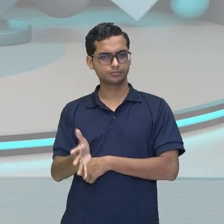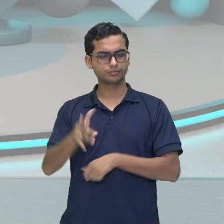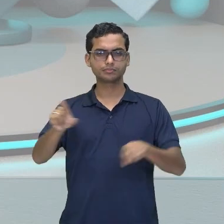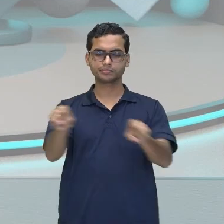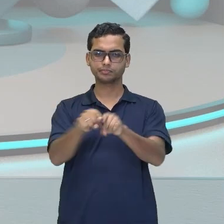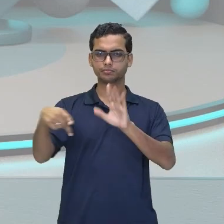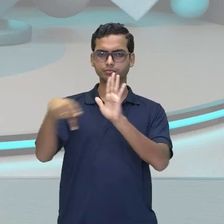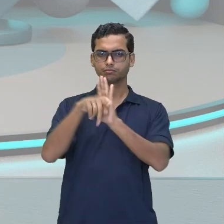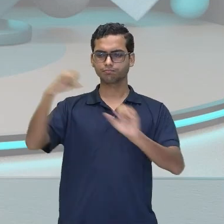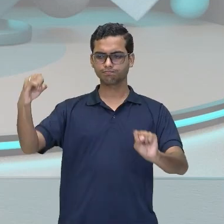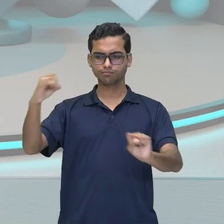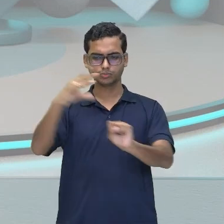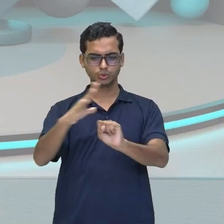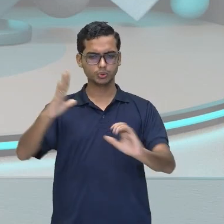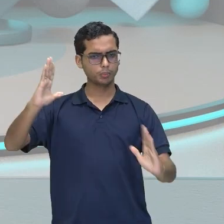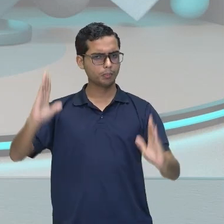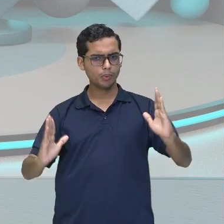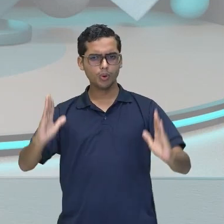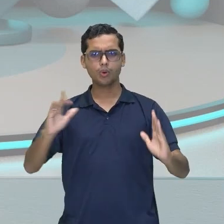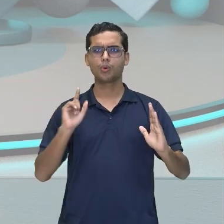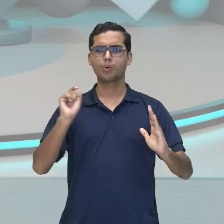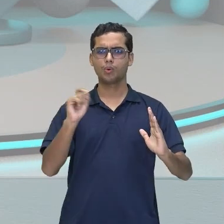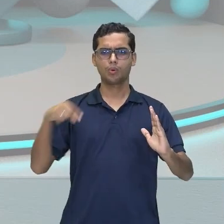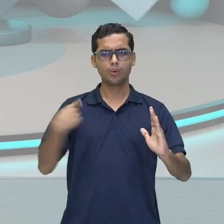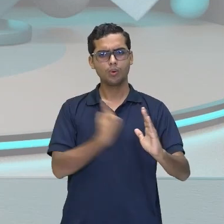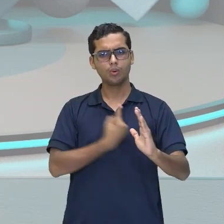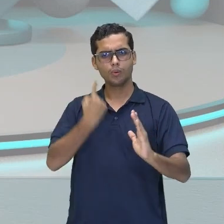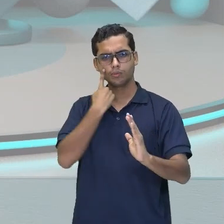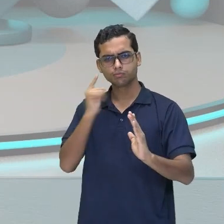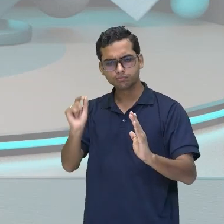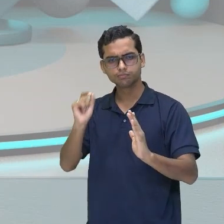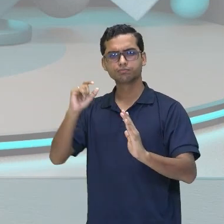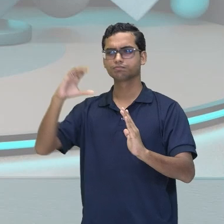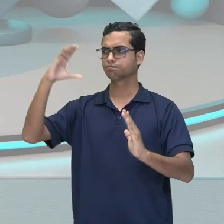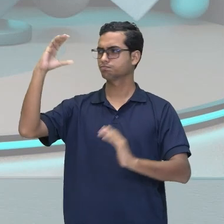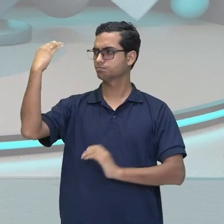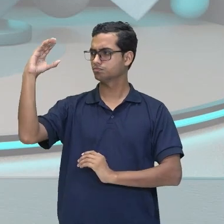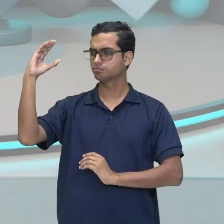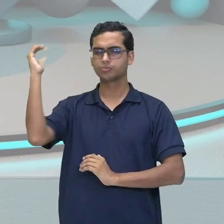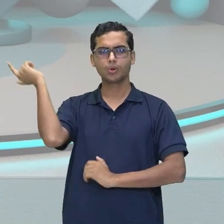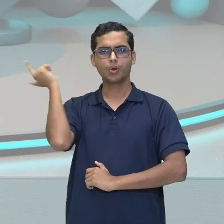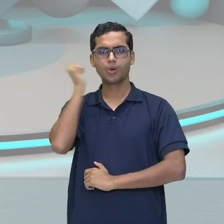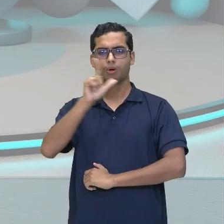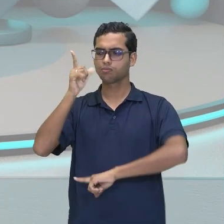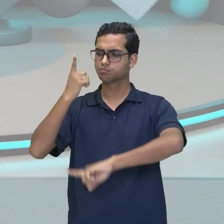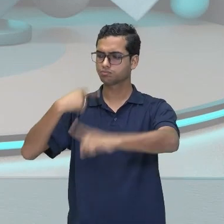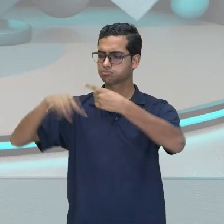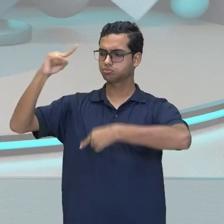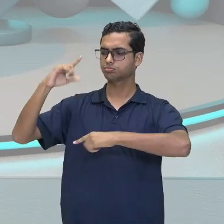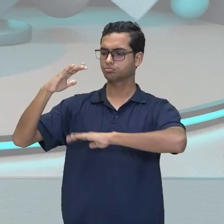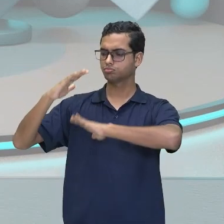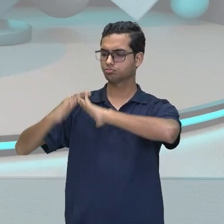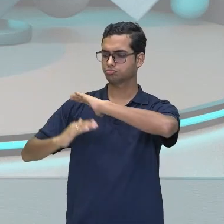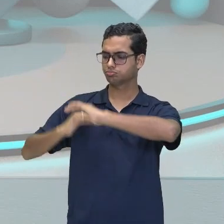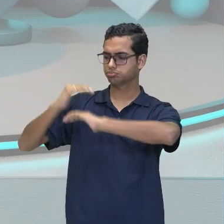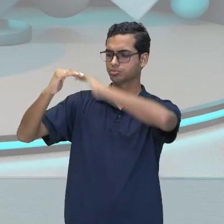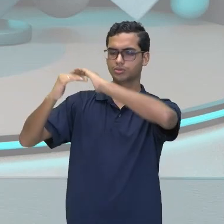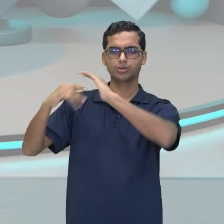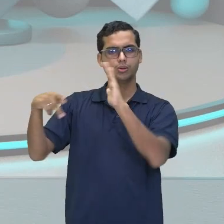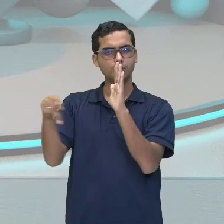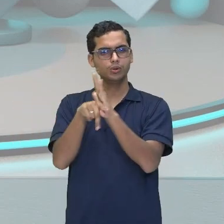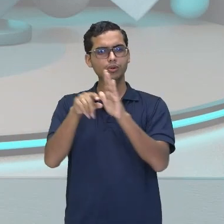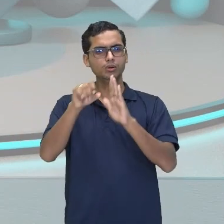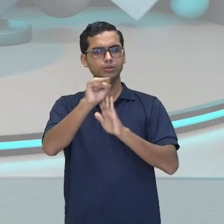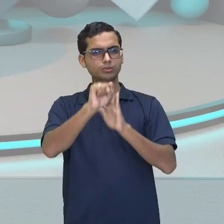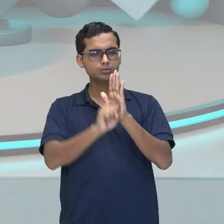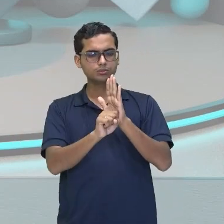iluminismo foi o período em que nós vimos que a ciência evoluiu. Então, foi o século das luzes.